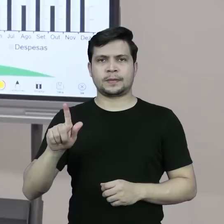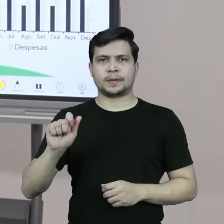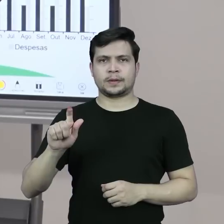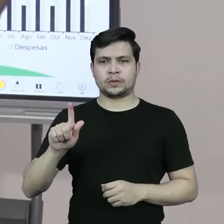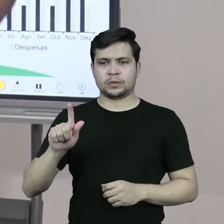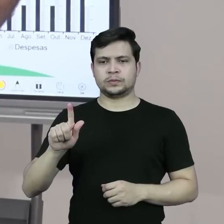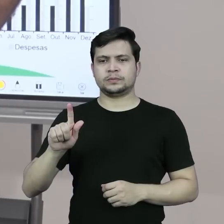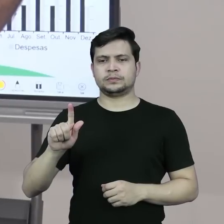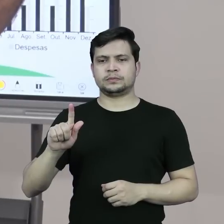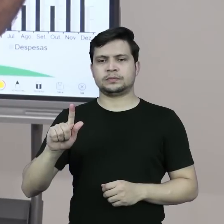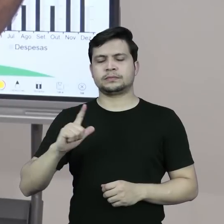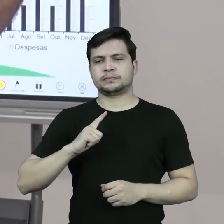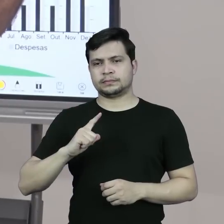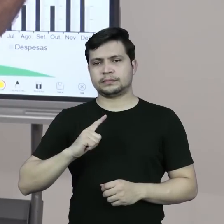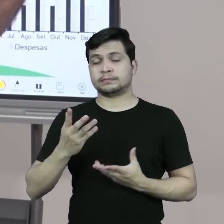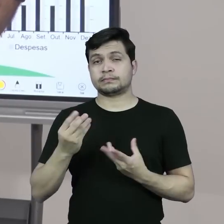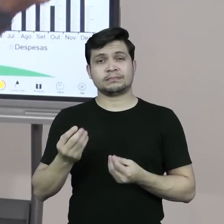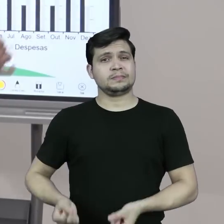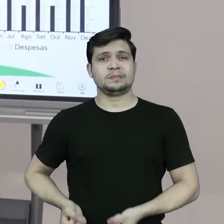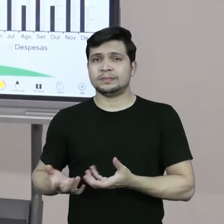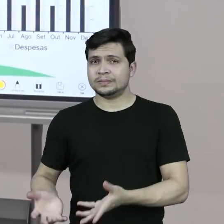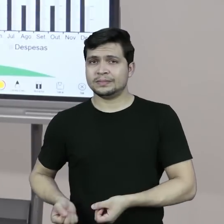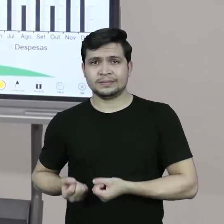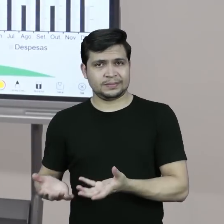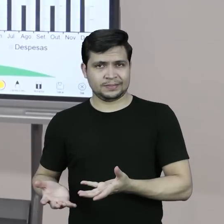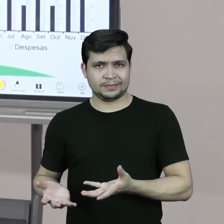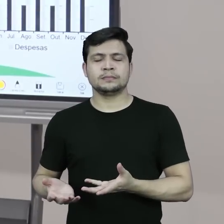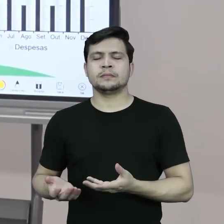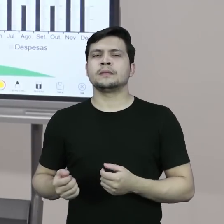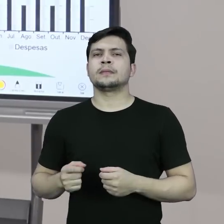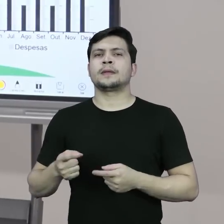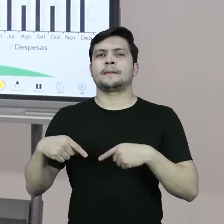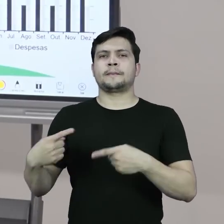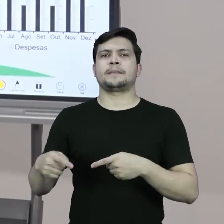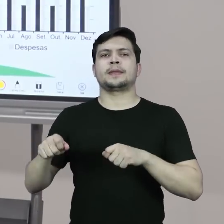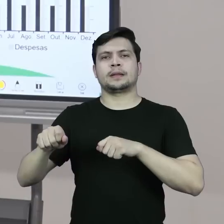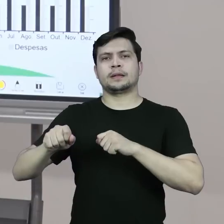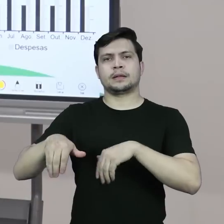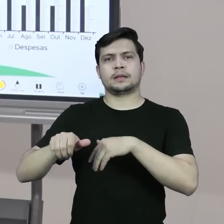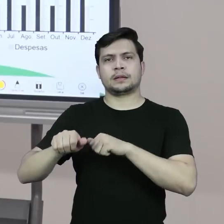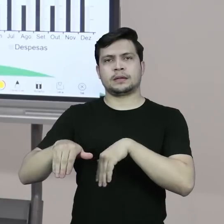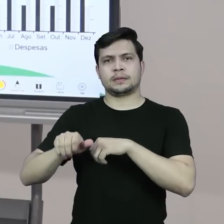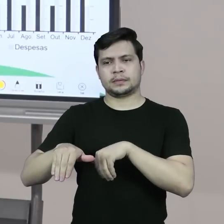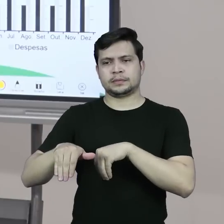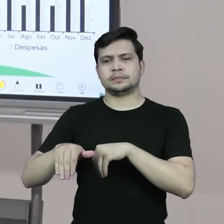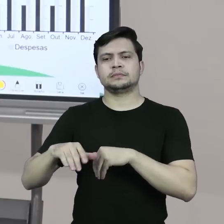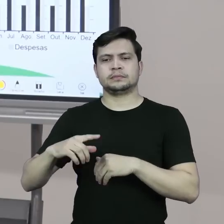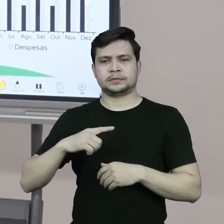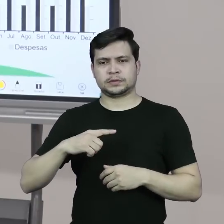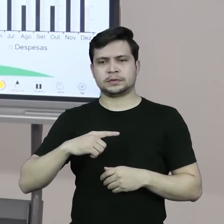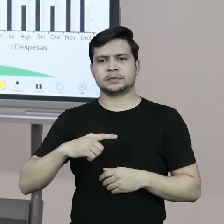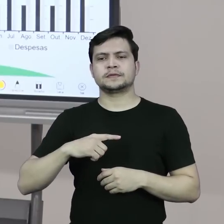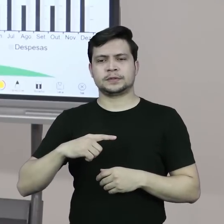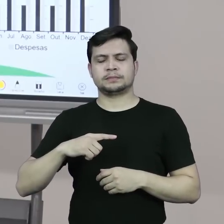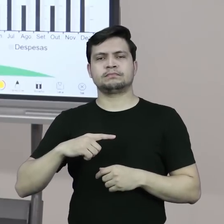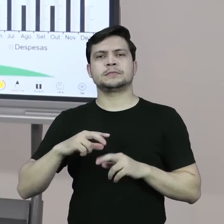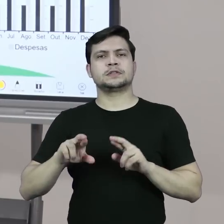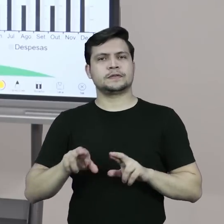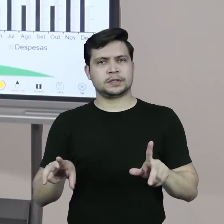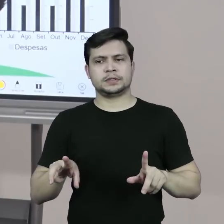vou pegar o primeiro termo que vai ser N dividido por 2 e o seu vizinho, o N sobre